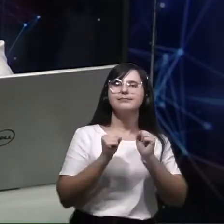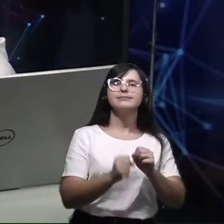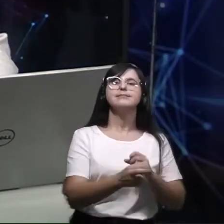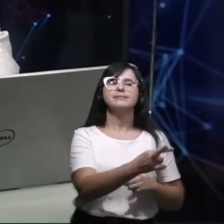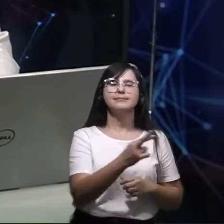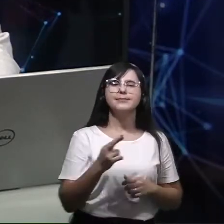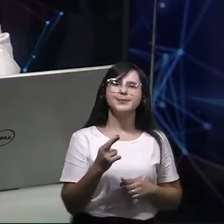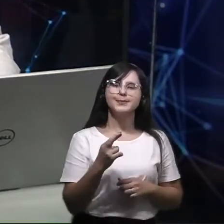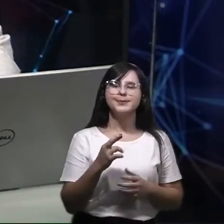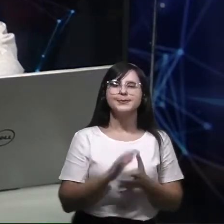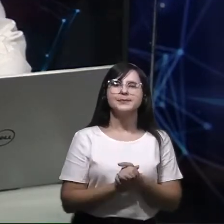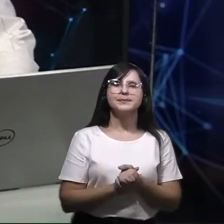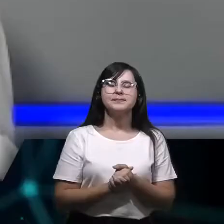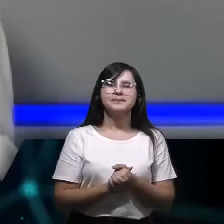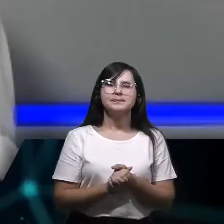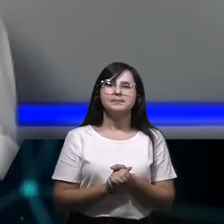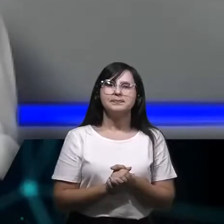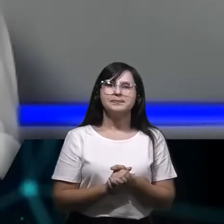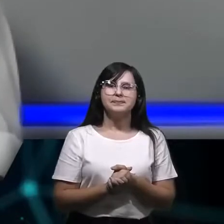formular sua resposta, pois não, candidato?